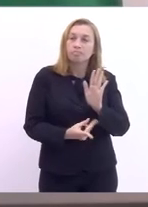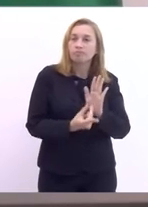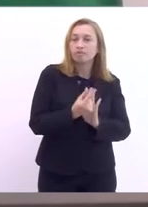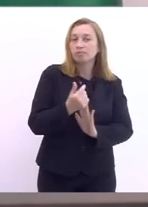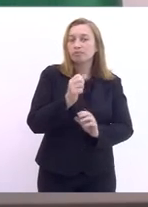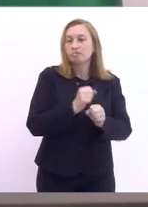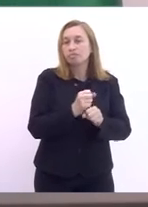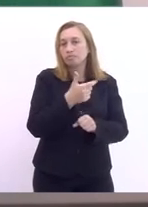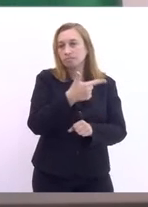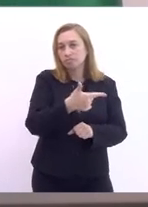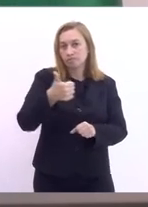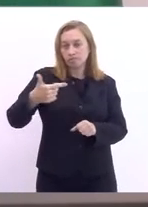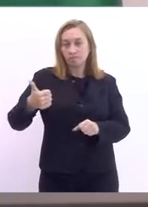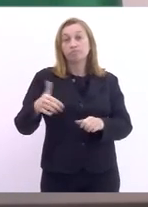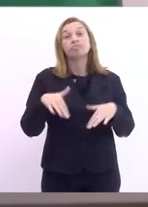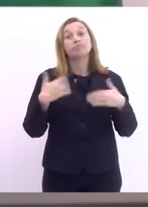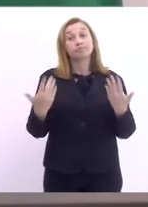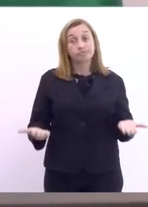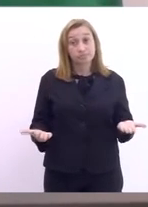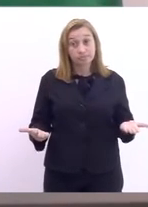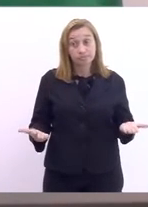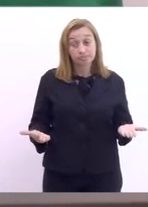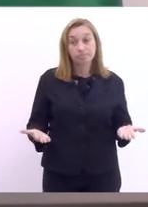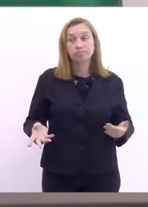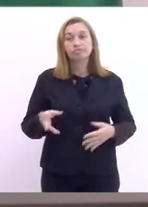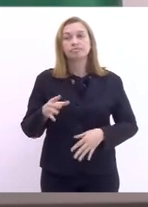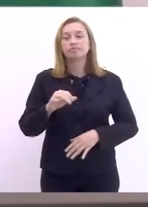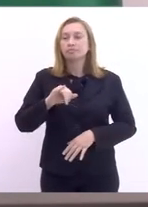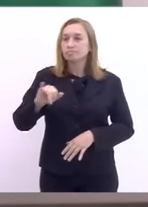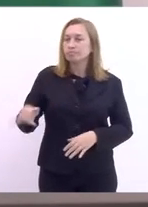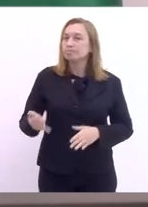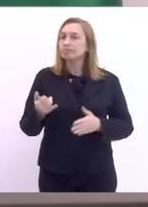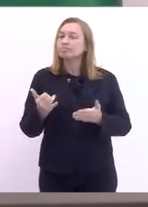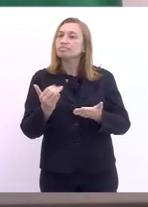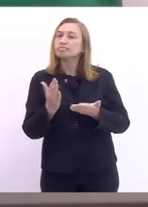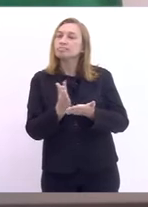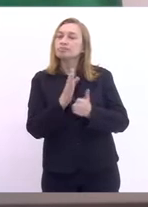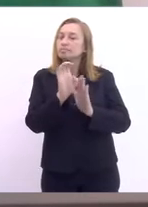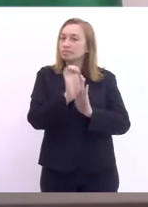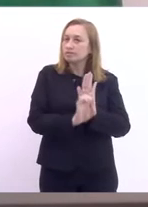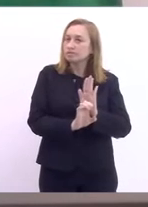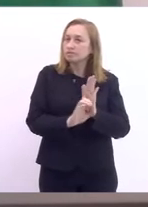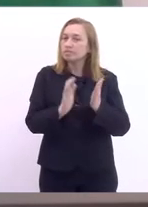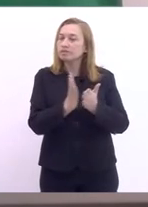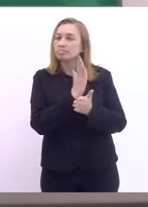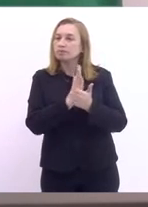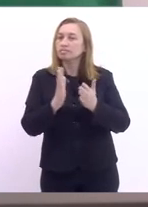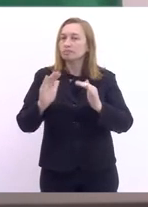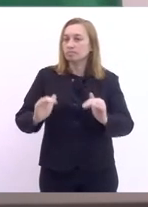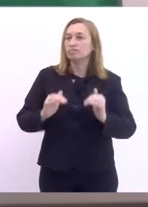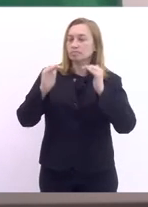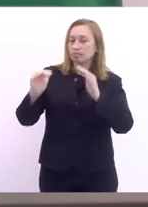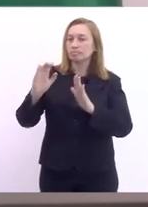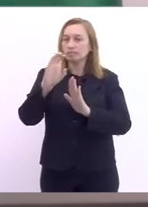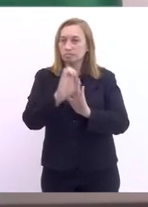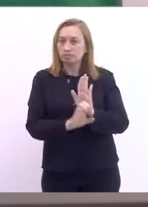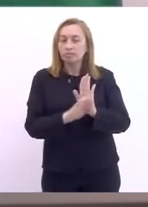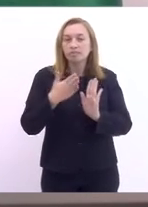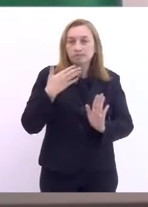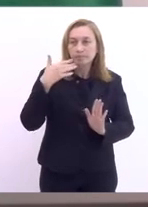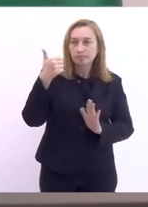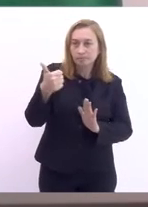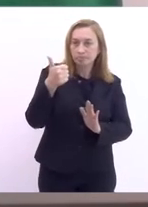2022. Então, foram aproveitadas emendas com subemendas para